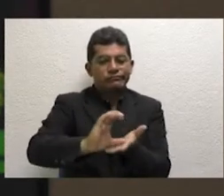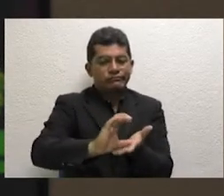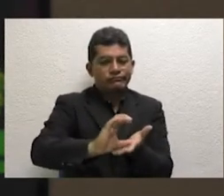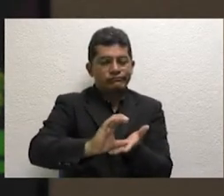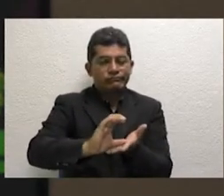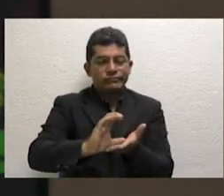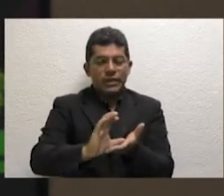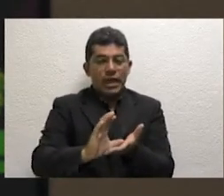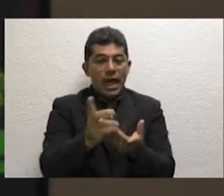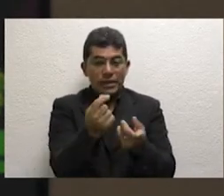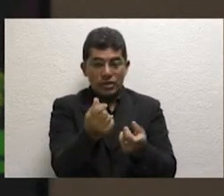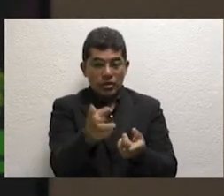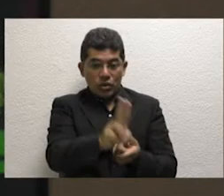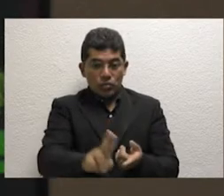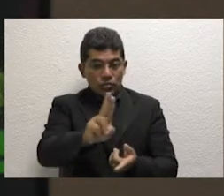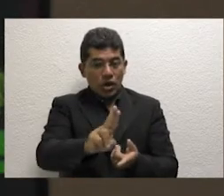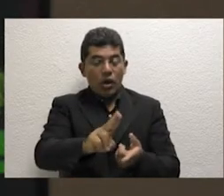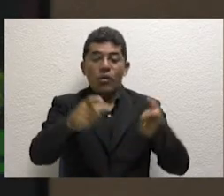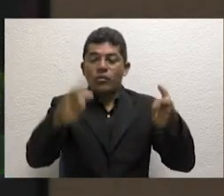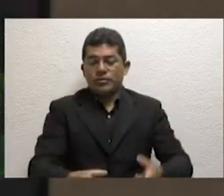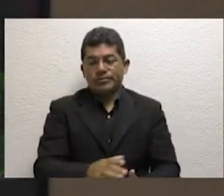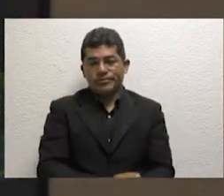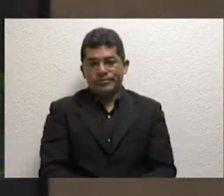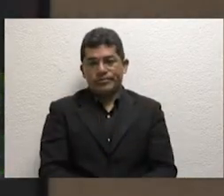que esse dinheiro não está sendo investido corretamente.